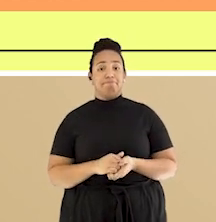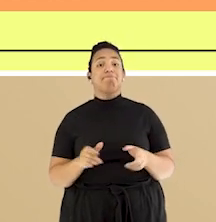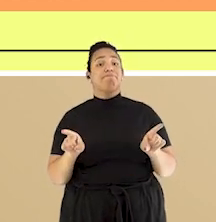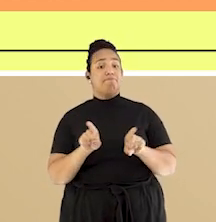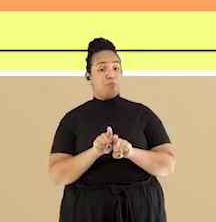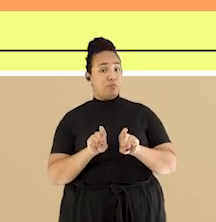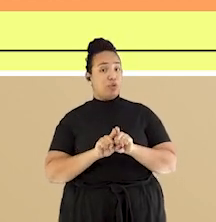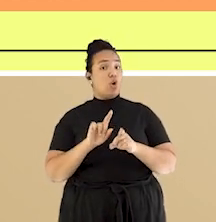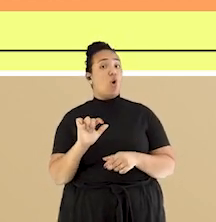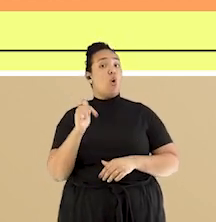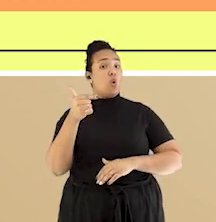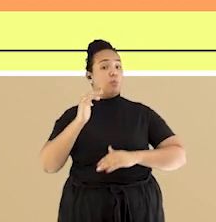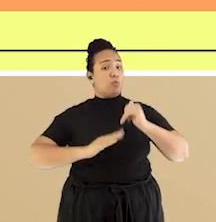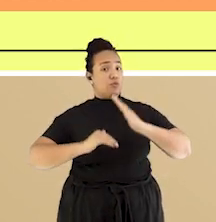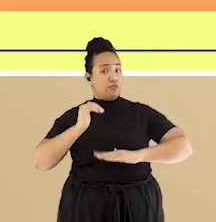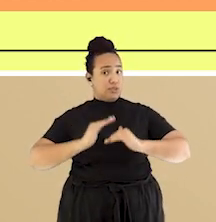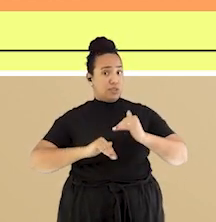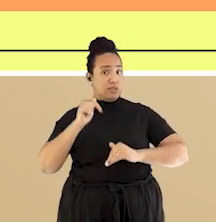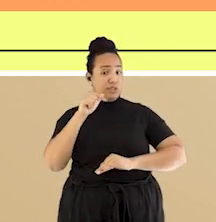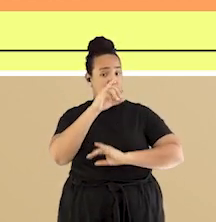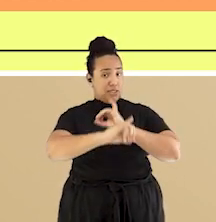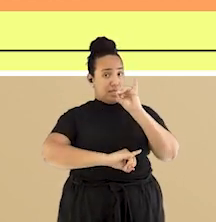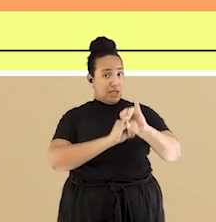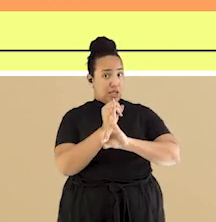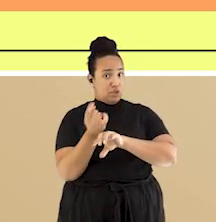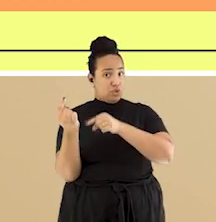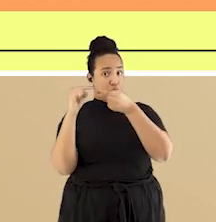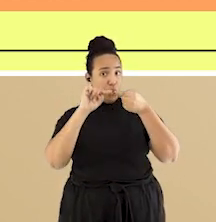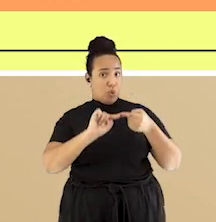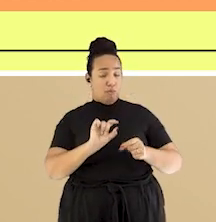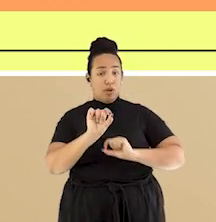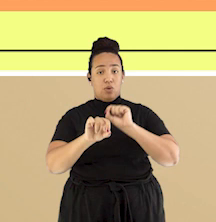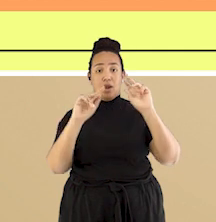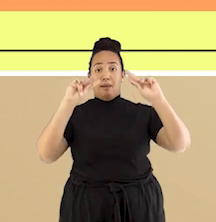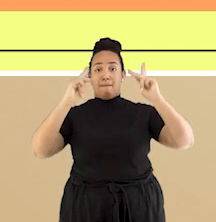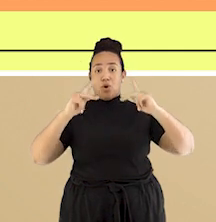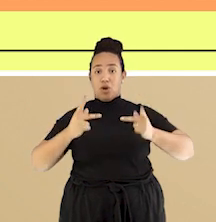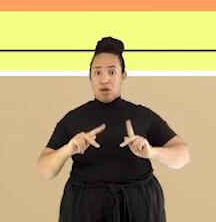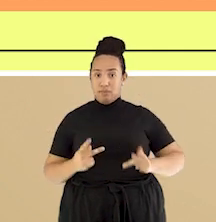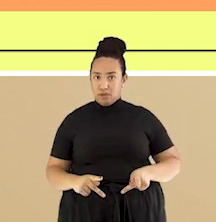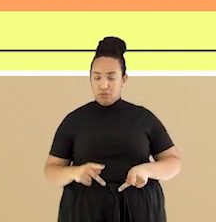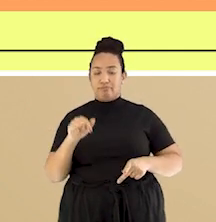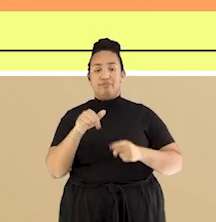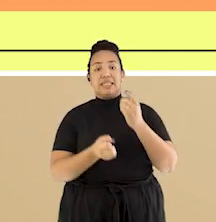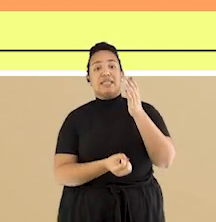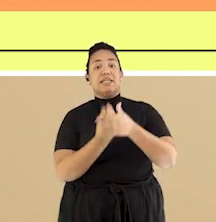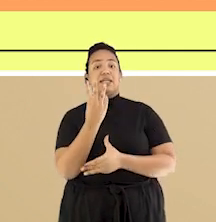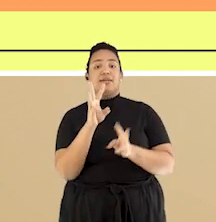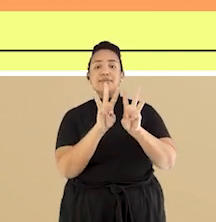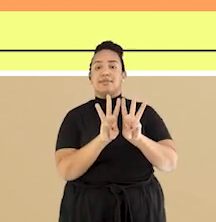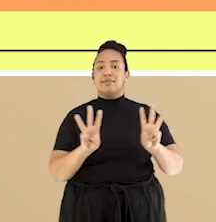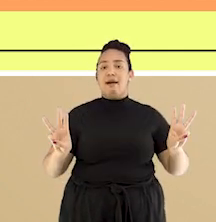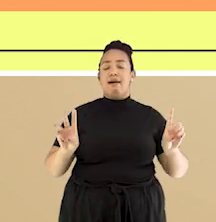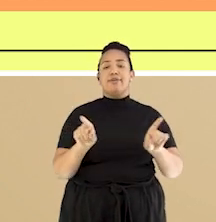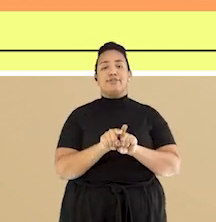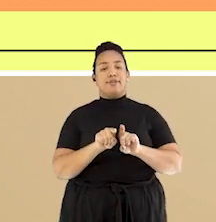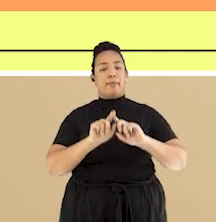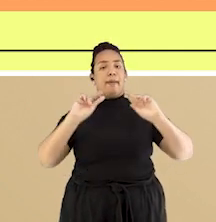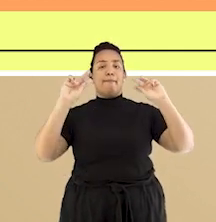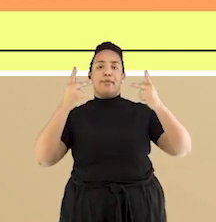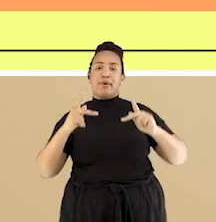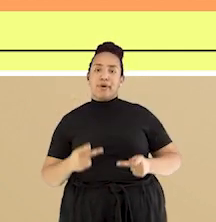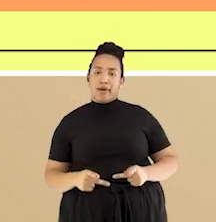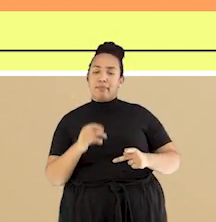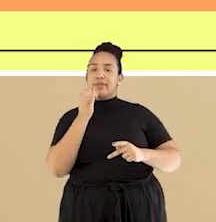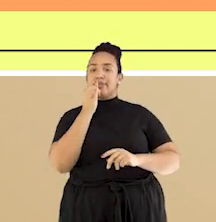com a internet é o programador. Os programadores fazem sites e até programas para que a gente use em nossos